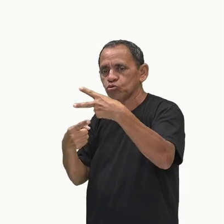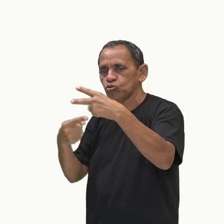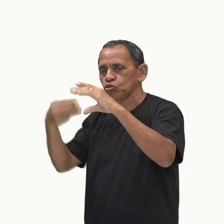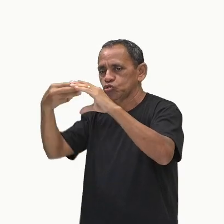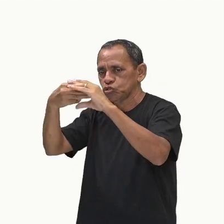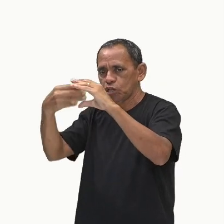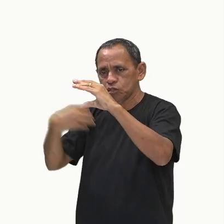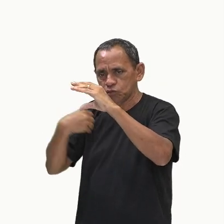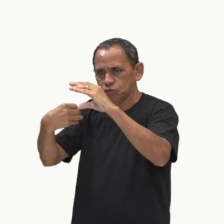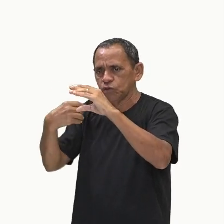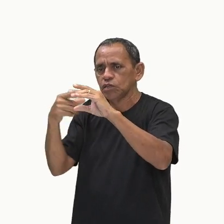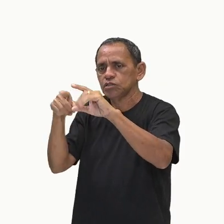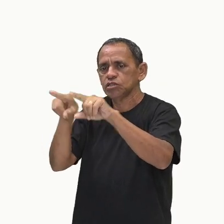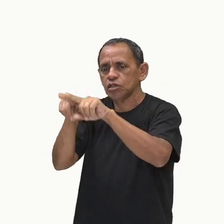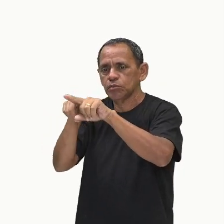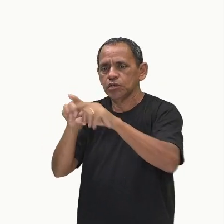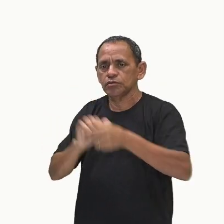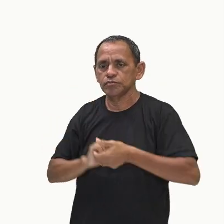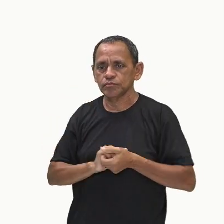filhas,